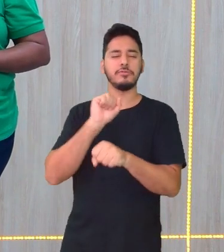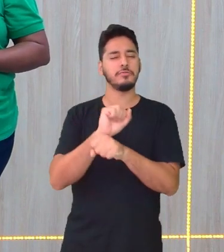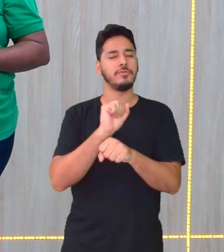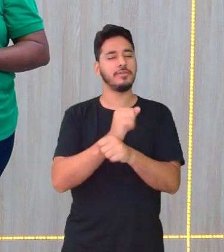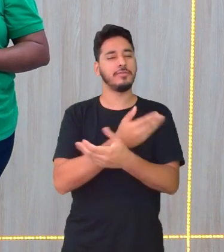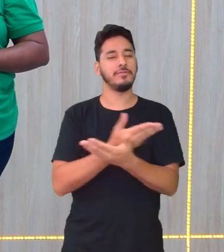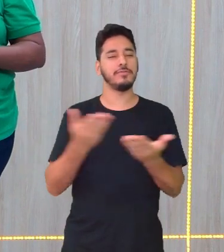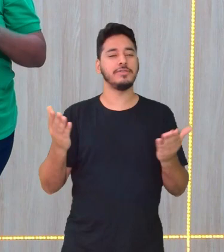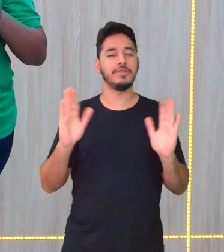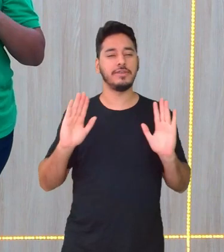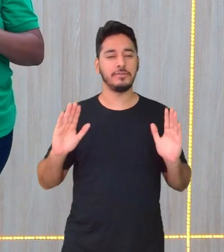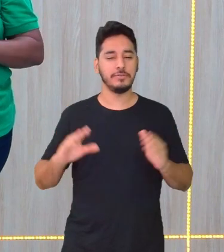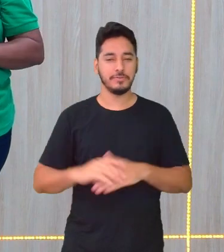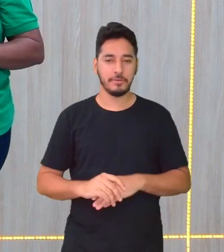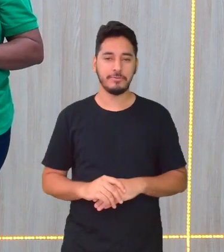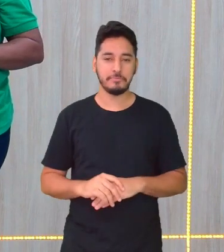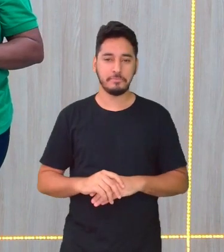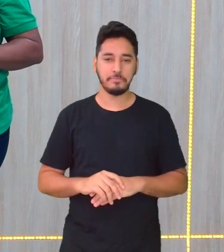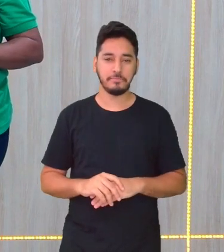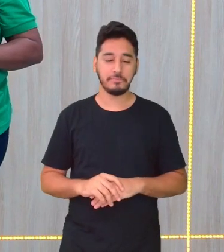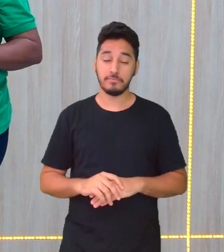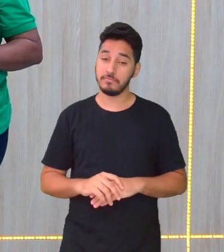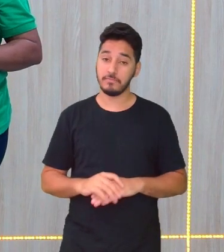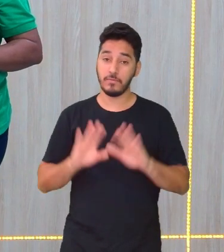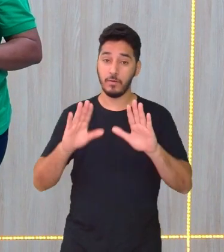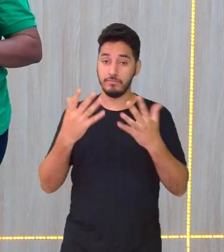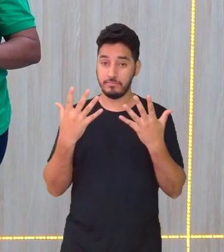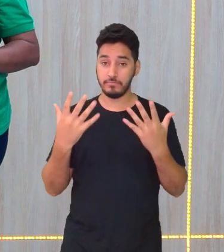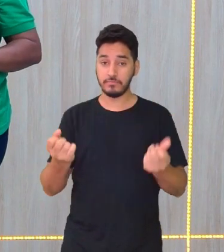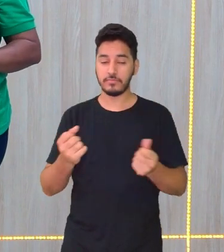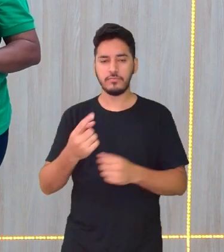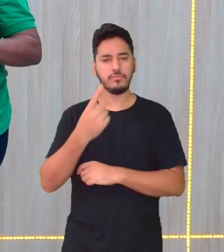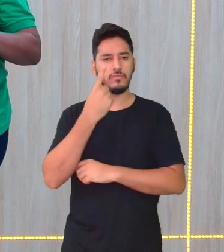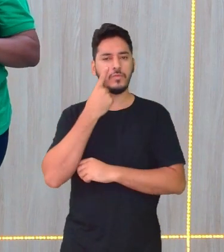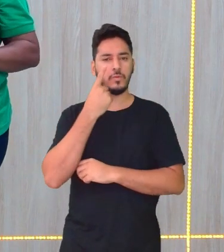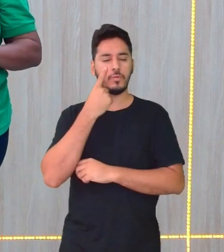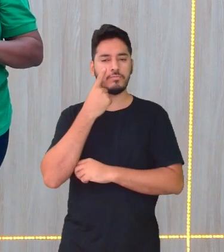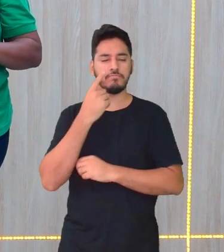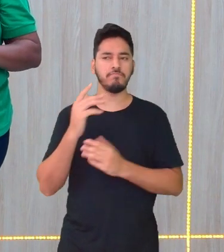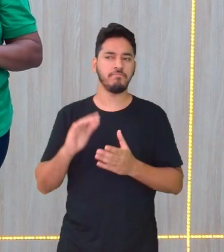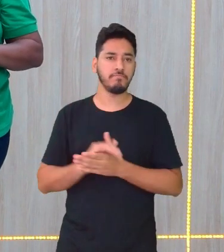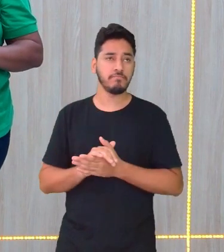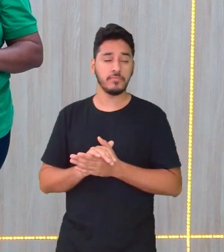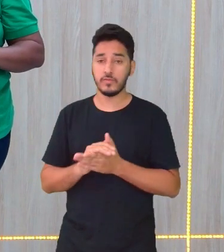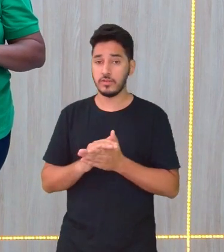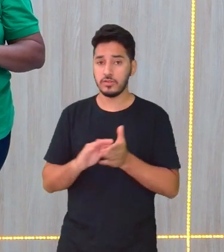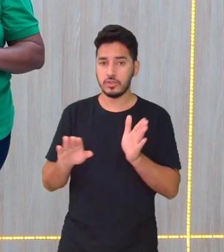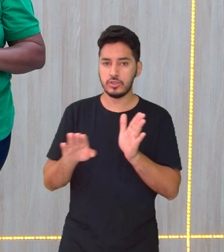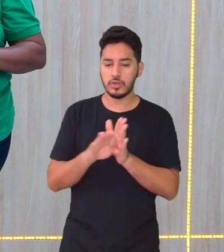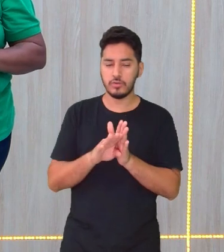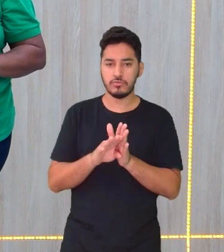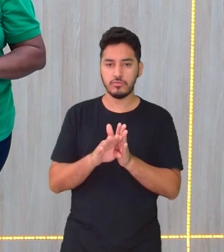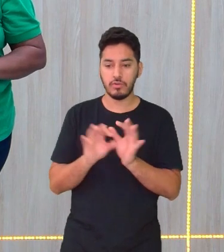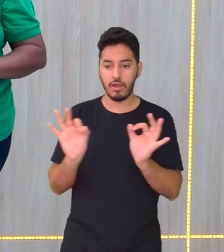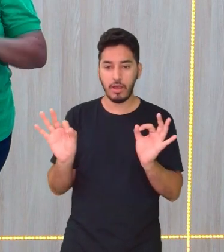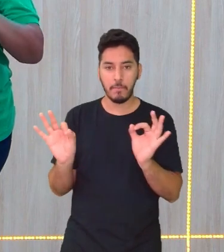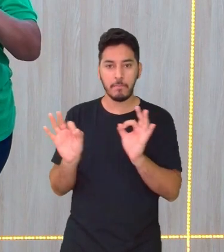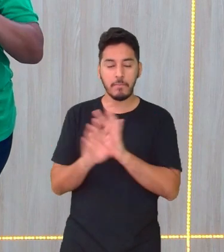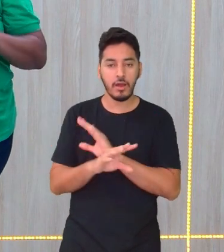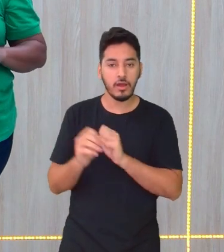hein, gente? Não esqueçam. Gente, então vamos lá. Olha, estamos chegando ao final de mais um